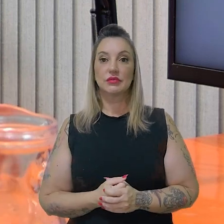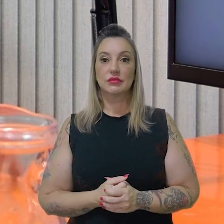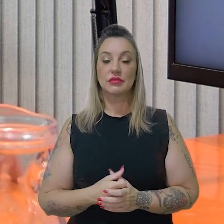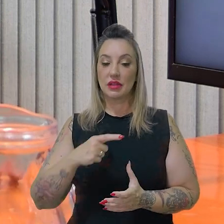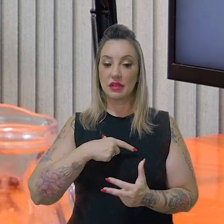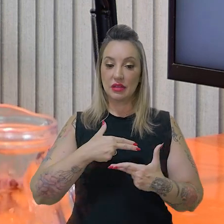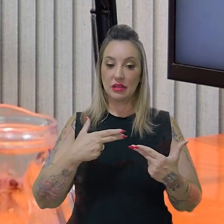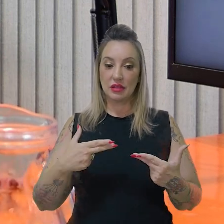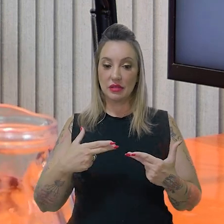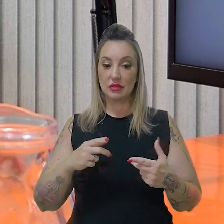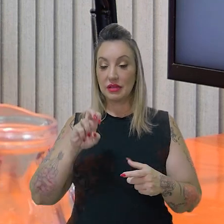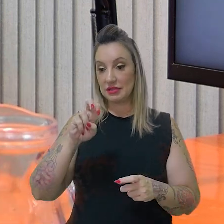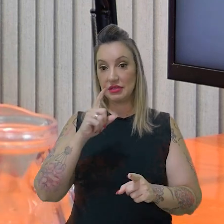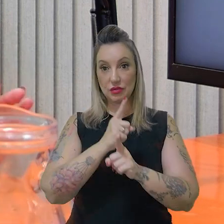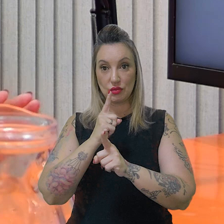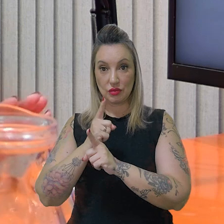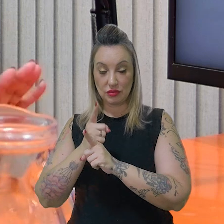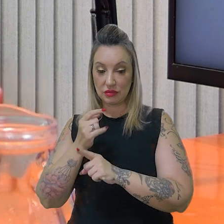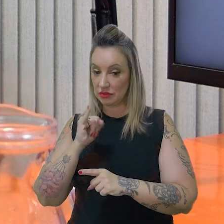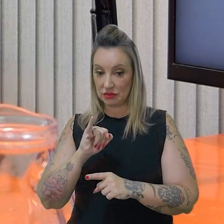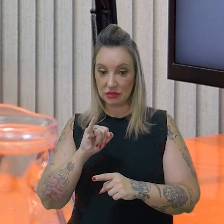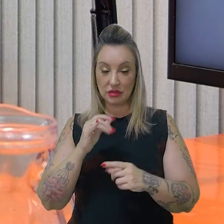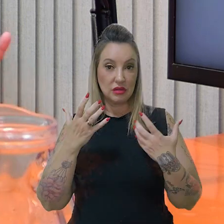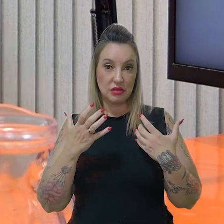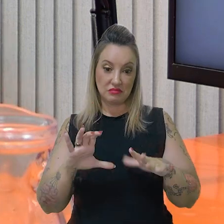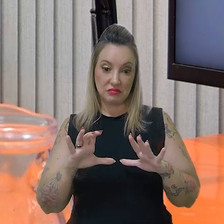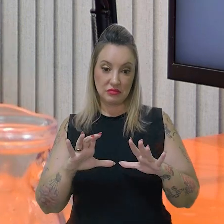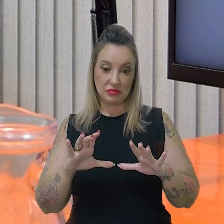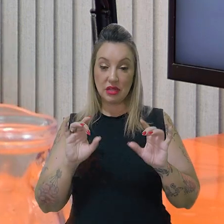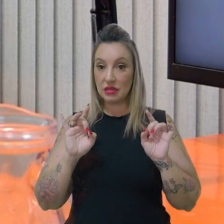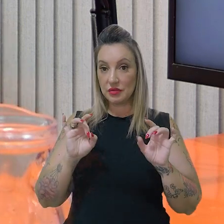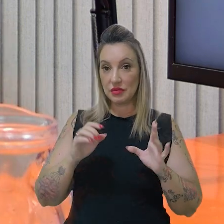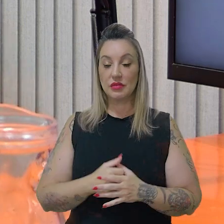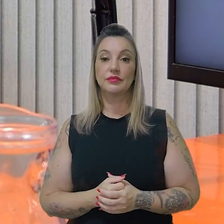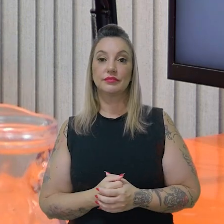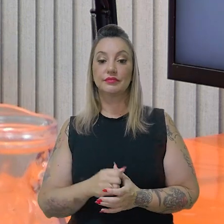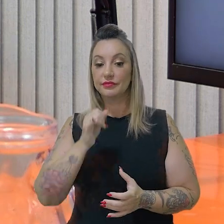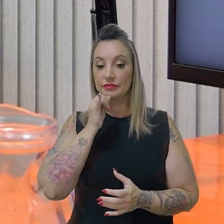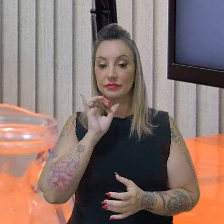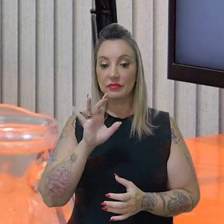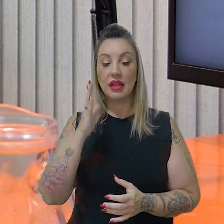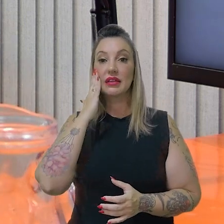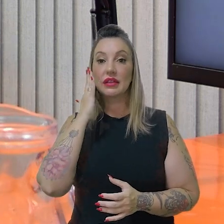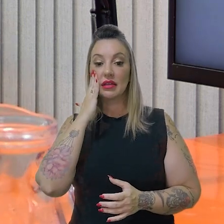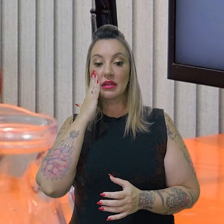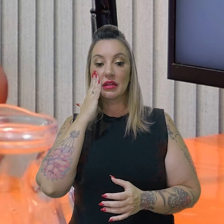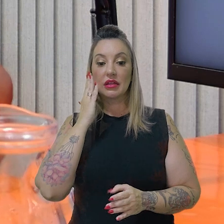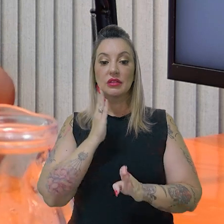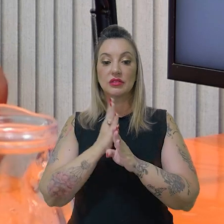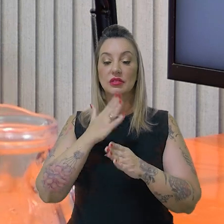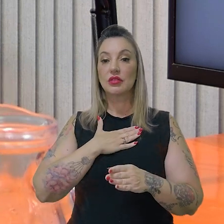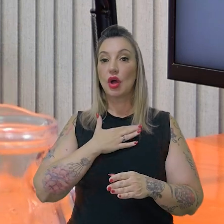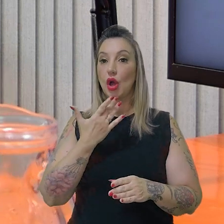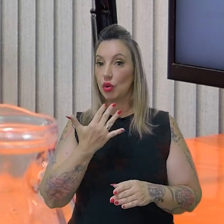aí uns cinco encontros A não ser que você por exemplo querer serviços específicos ai Angélica por enquanto eu quero só saber descobrir a minha paleta